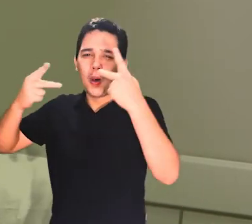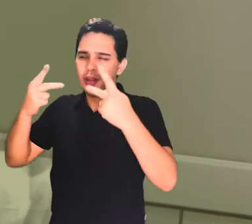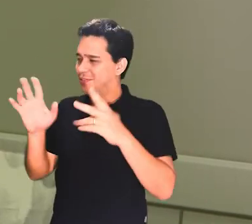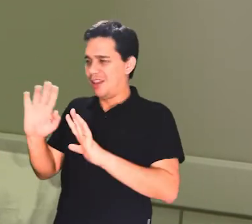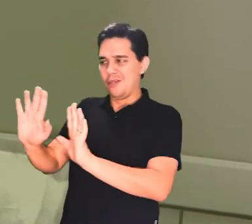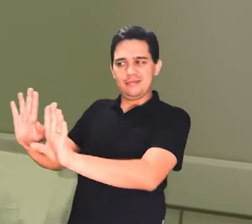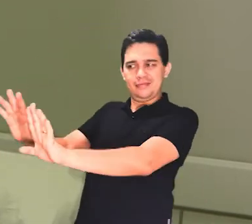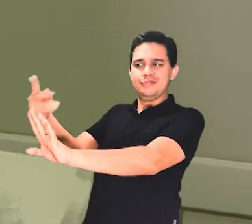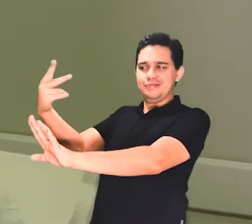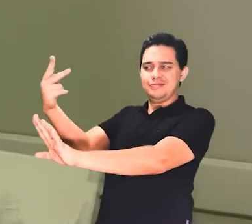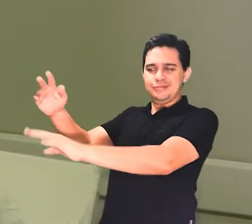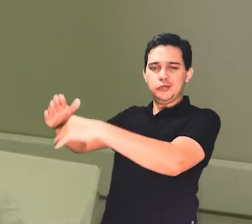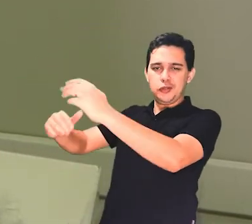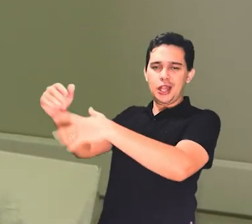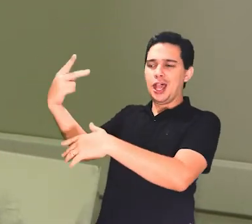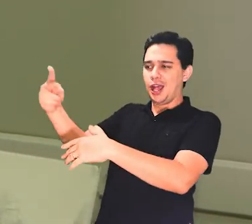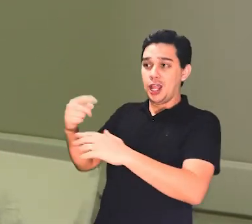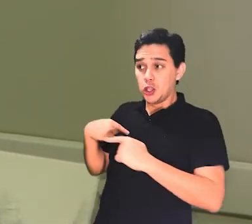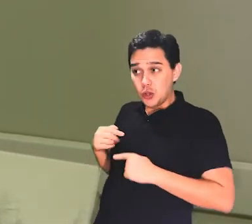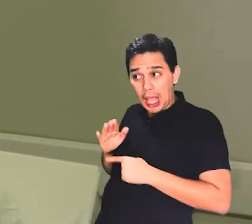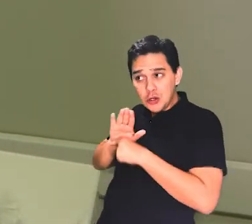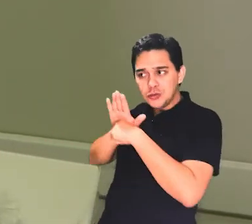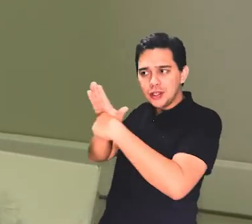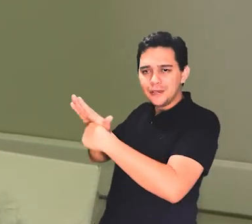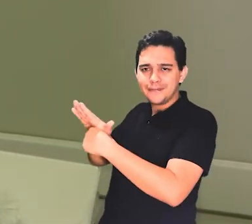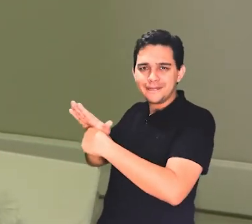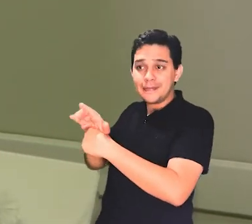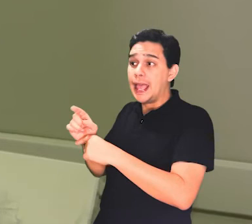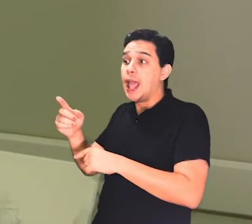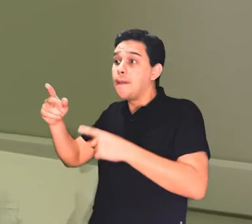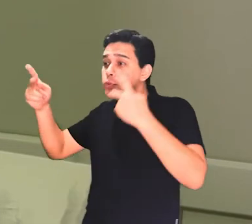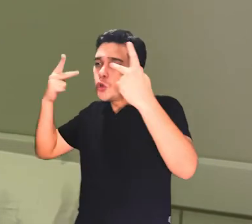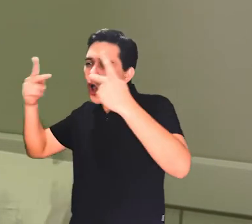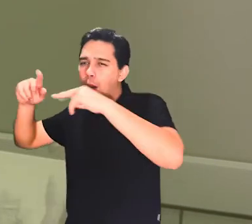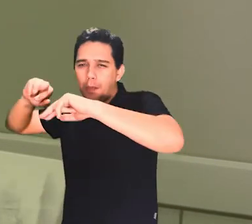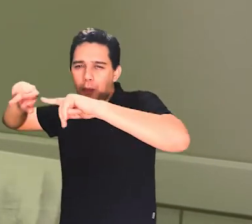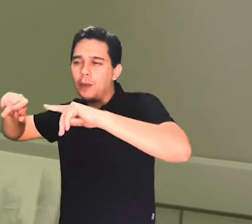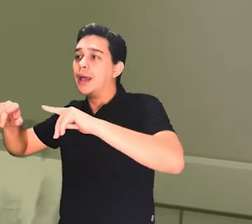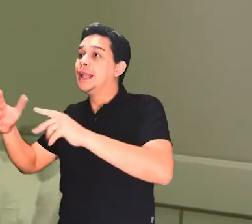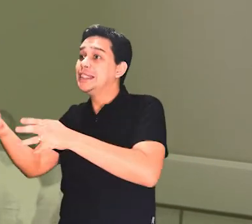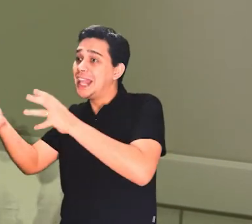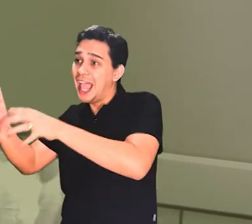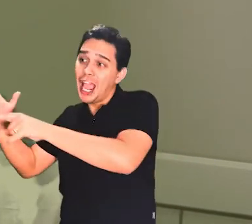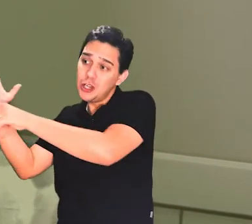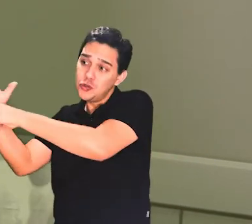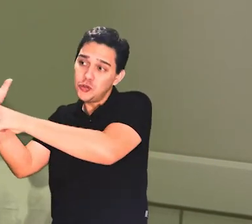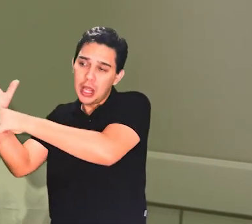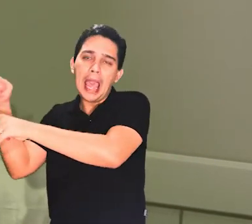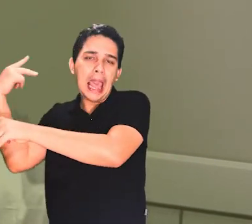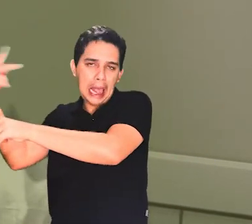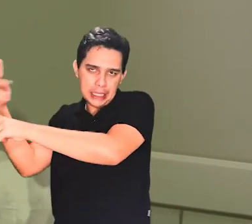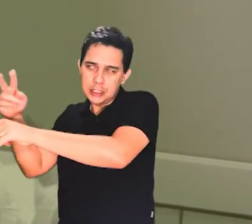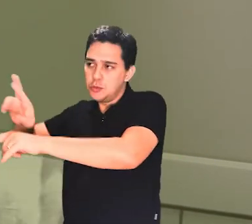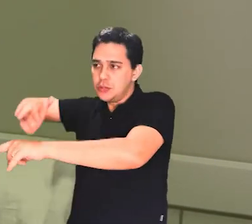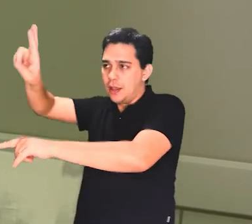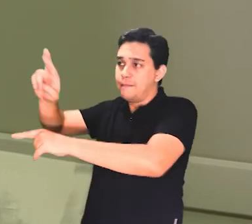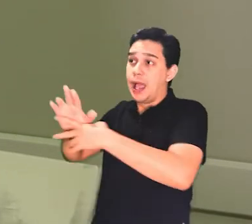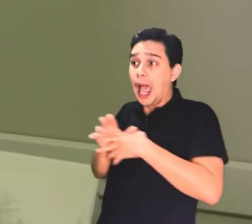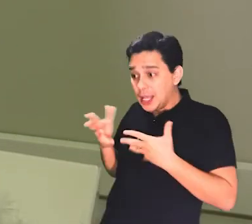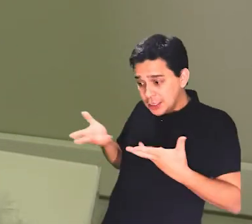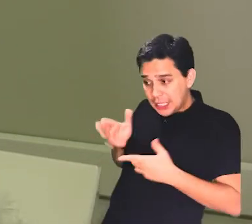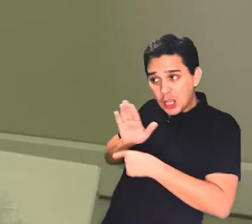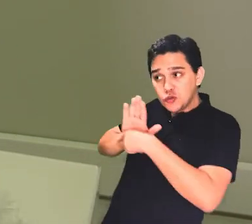sabe que quem faz a saúde mental são eles, mas é claro que a gente sabe também que nem sempre